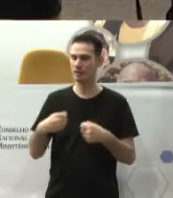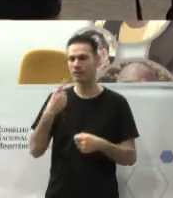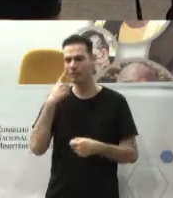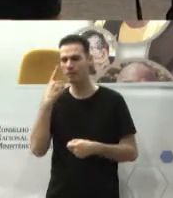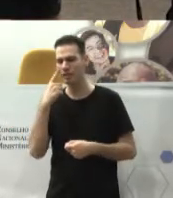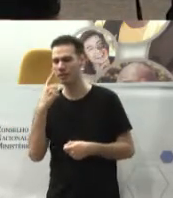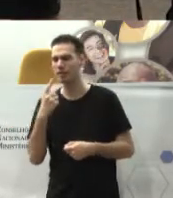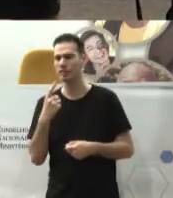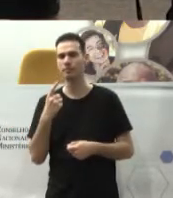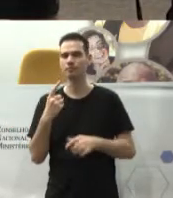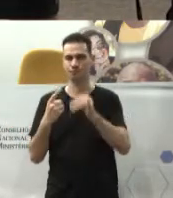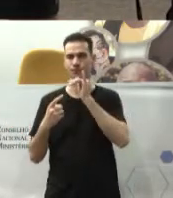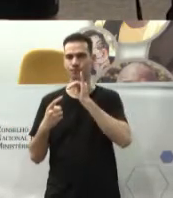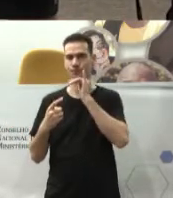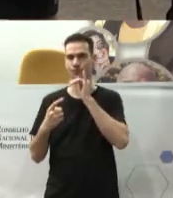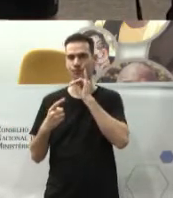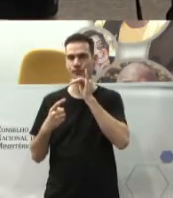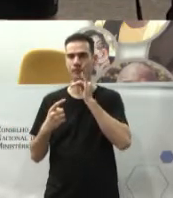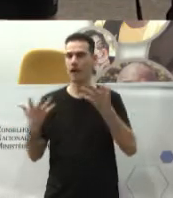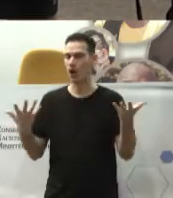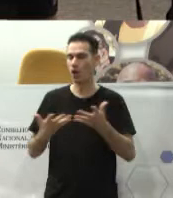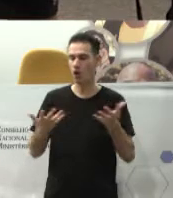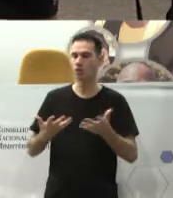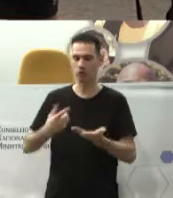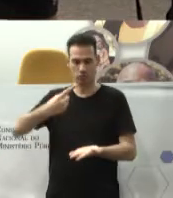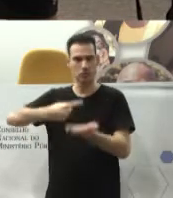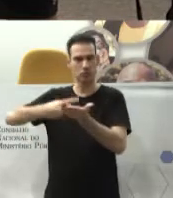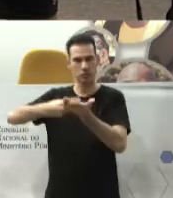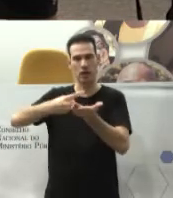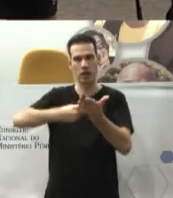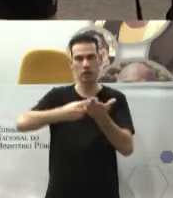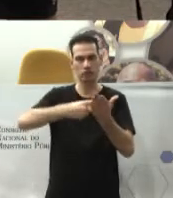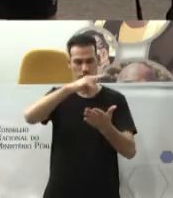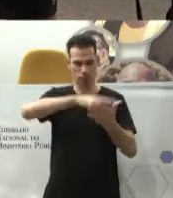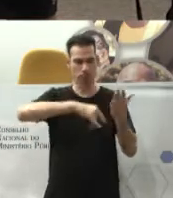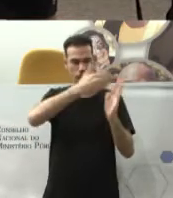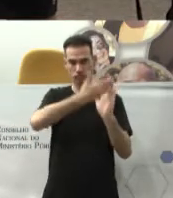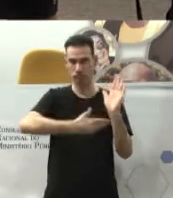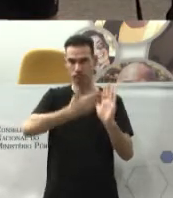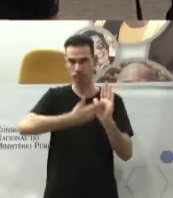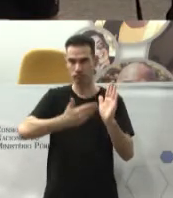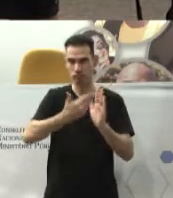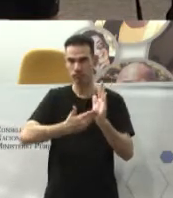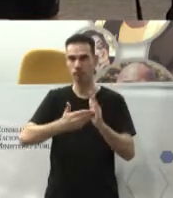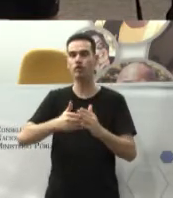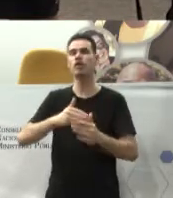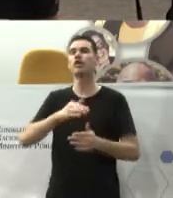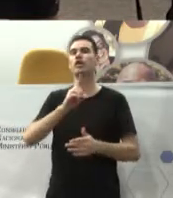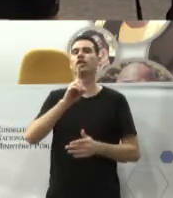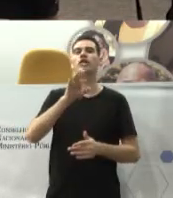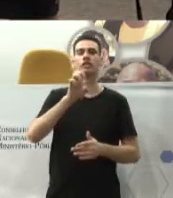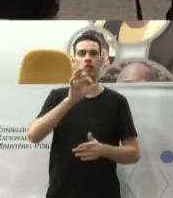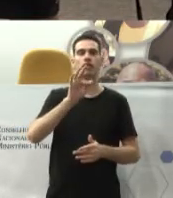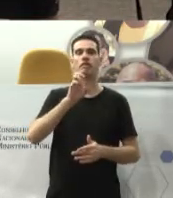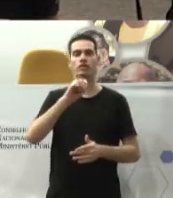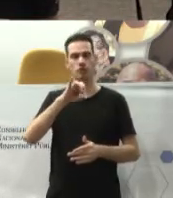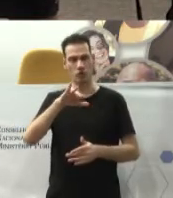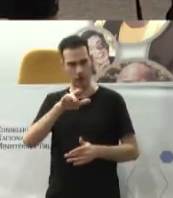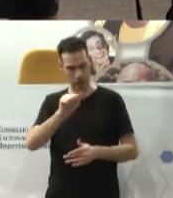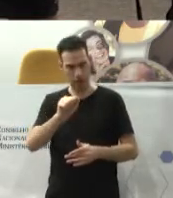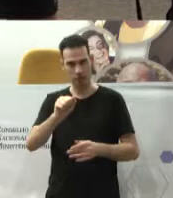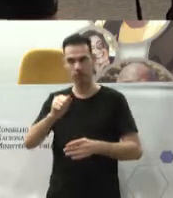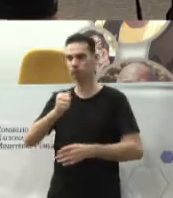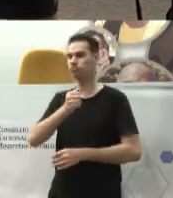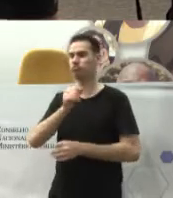autos. Então, hoje foi firmado um termo de cooperação técnica entre Defensoria Pública da União, Defensoria Pública do Estado do Ceará, que todas